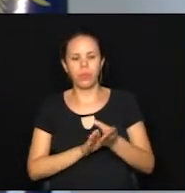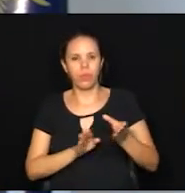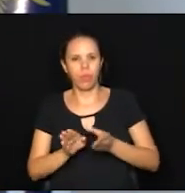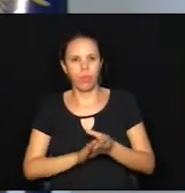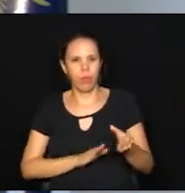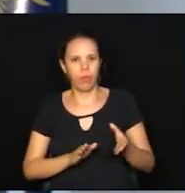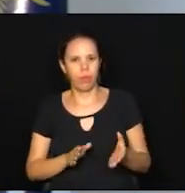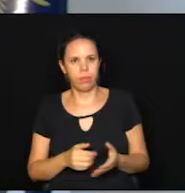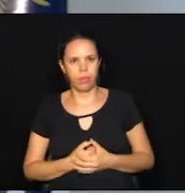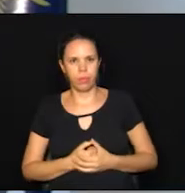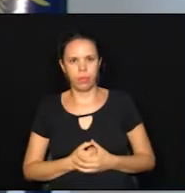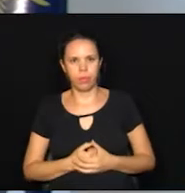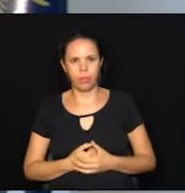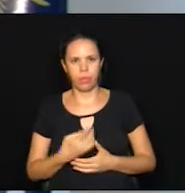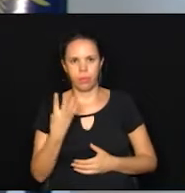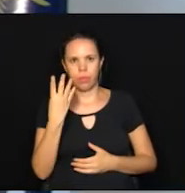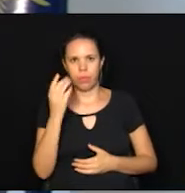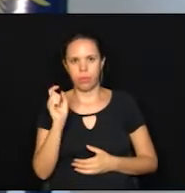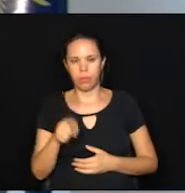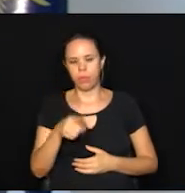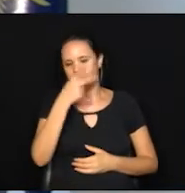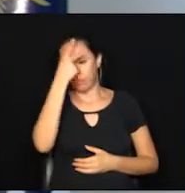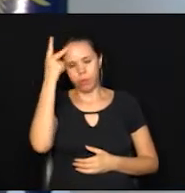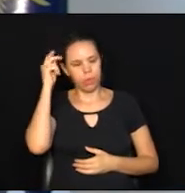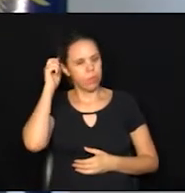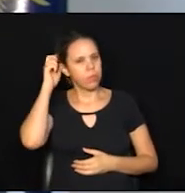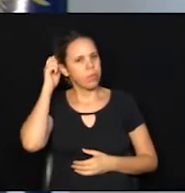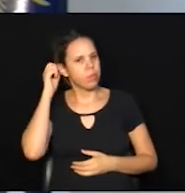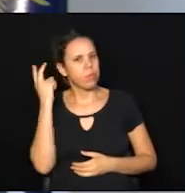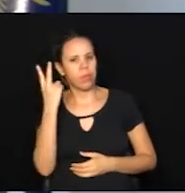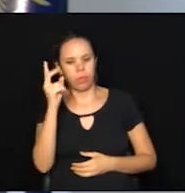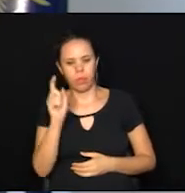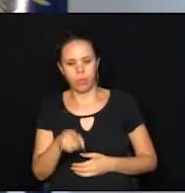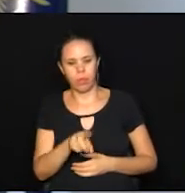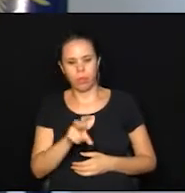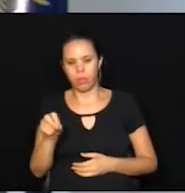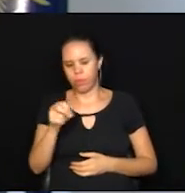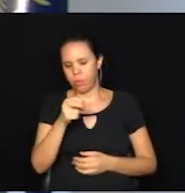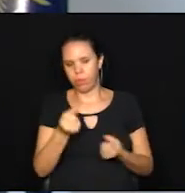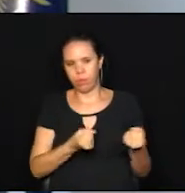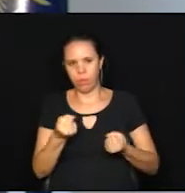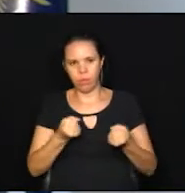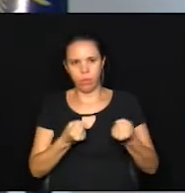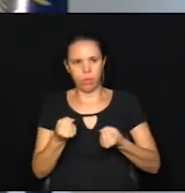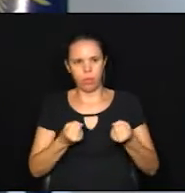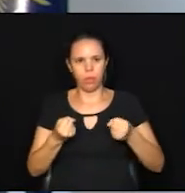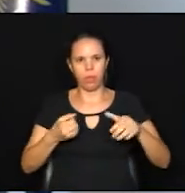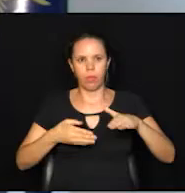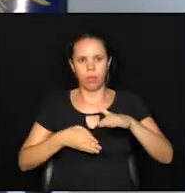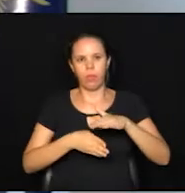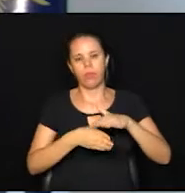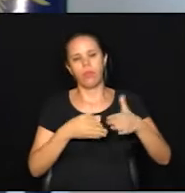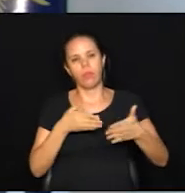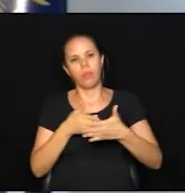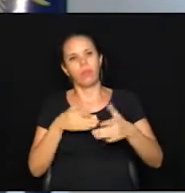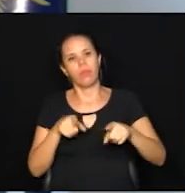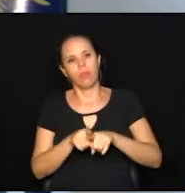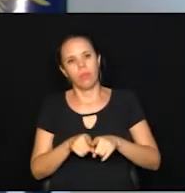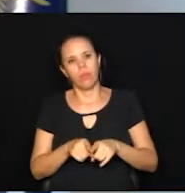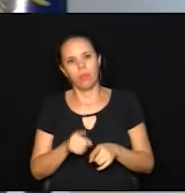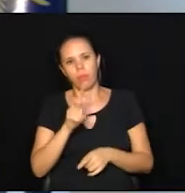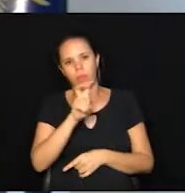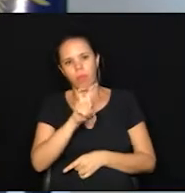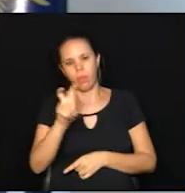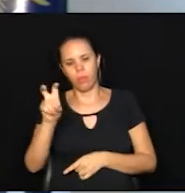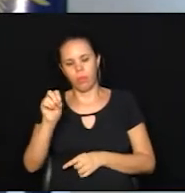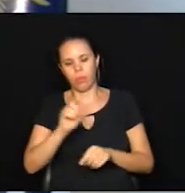orientados ali por volta de 4.000 pessoas, 2.500 carros passaram por nossas barreiras e cerca de